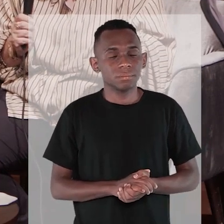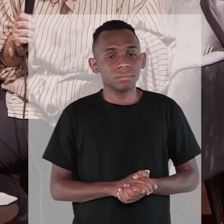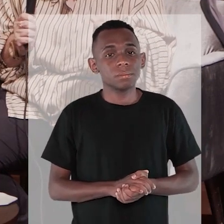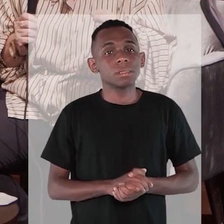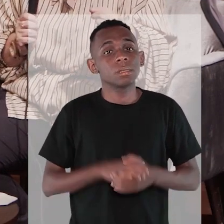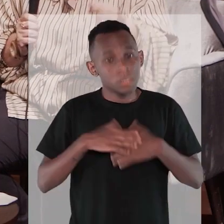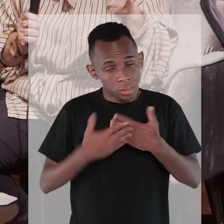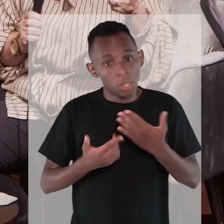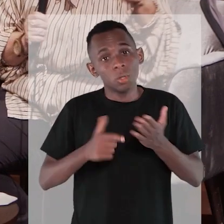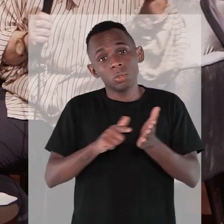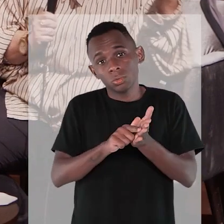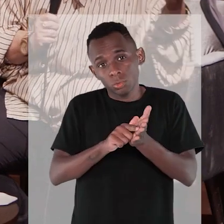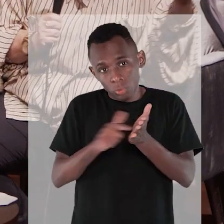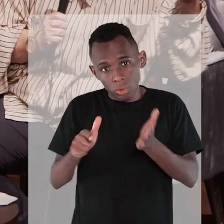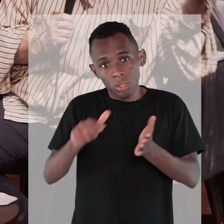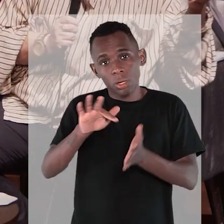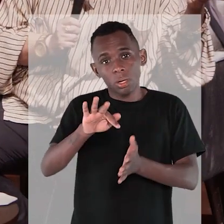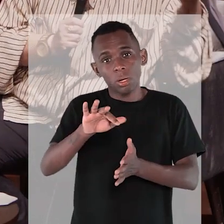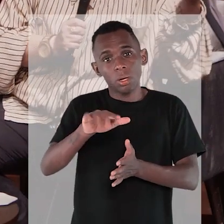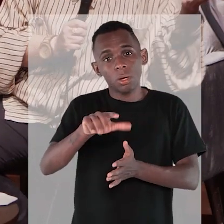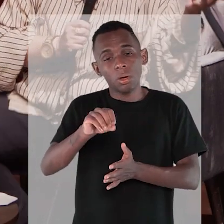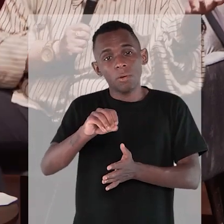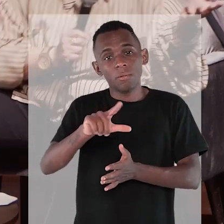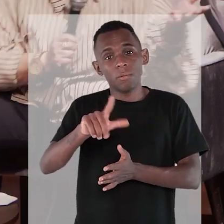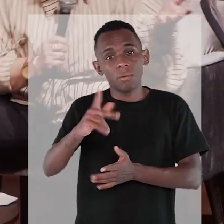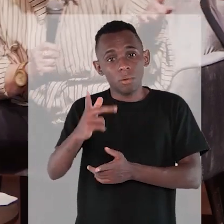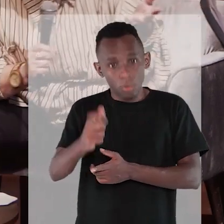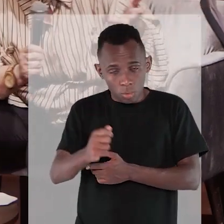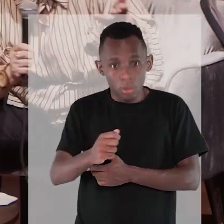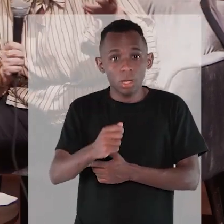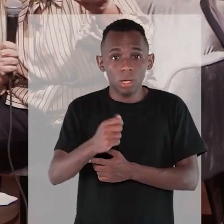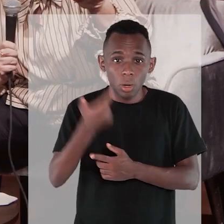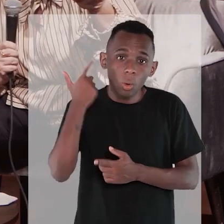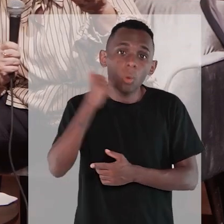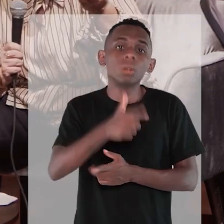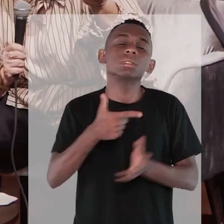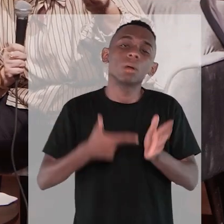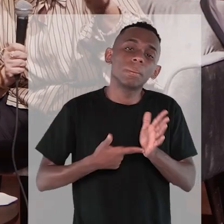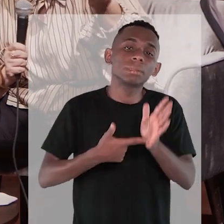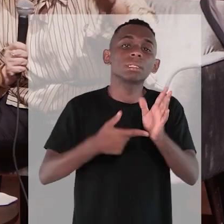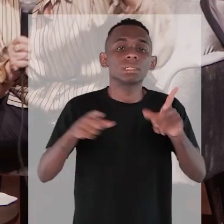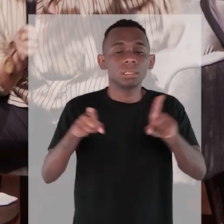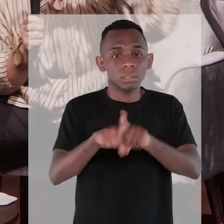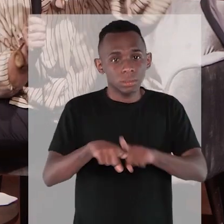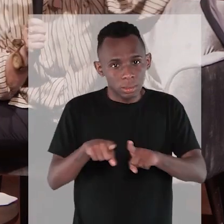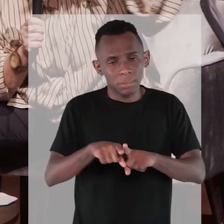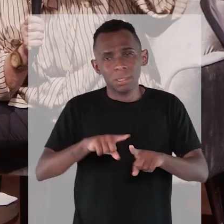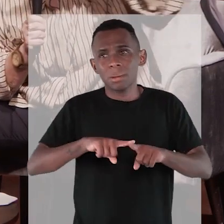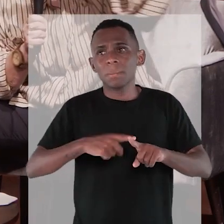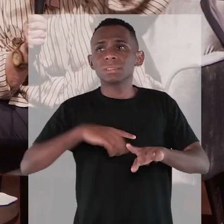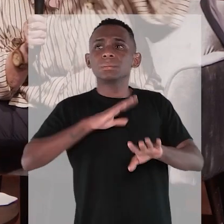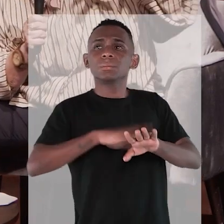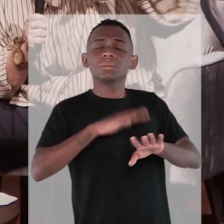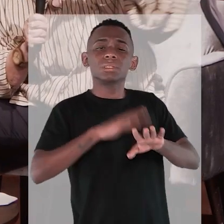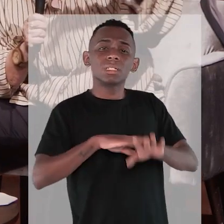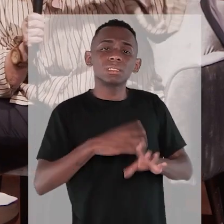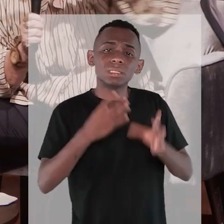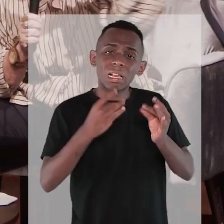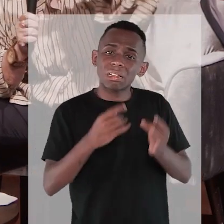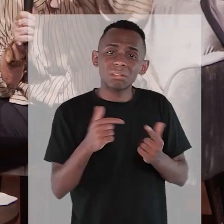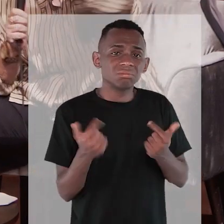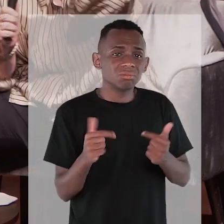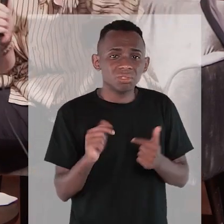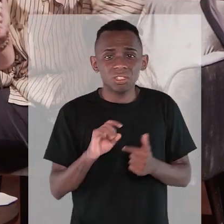a matéria para a gente ter a referência de que aquilo existe, né? Mas ela está em branco, então ela só aparece